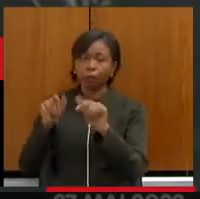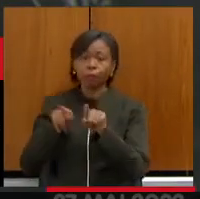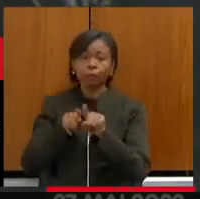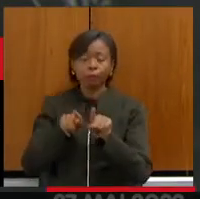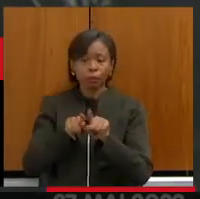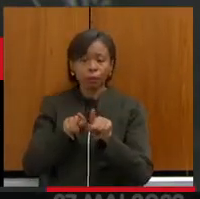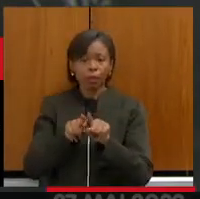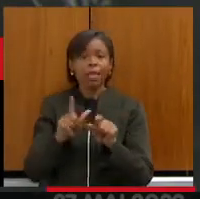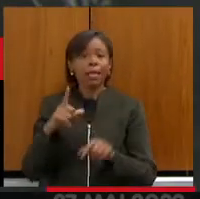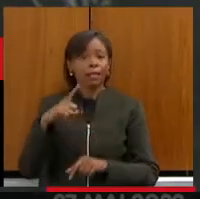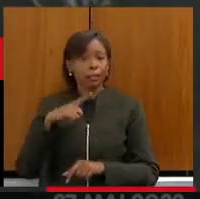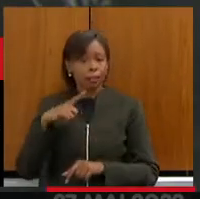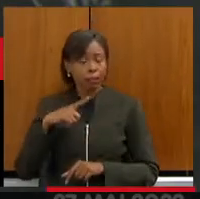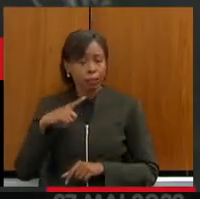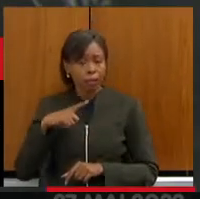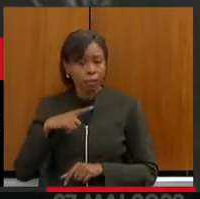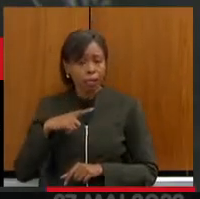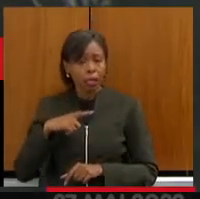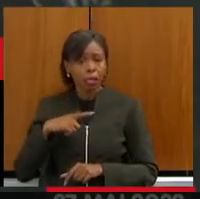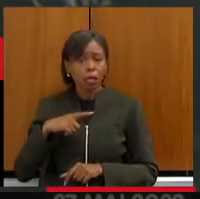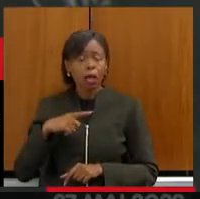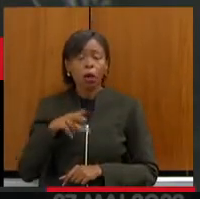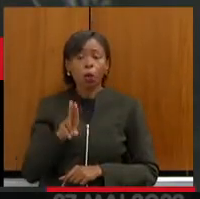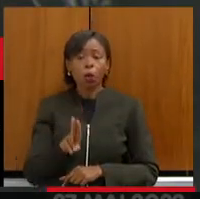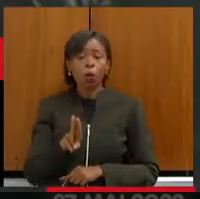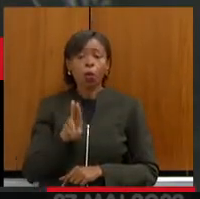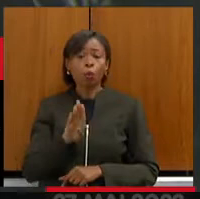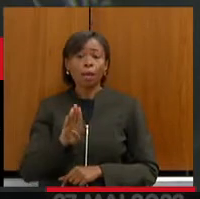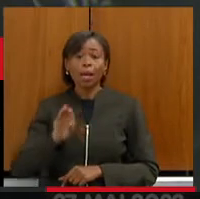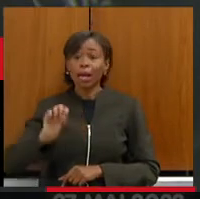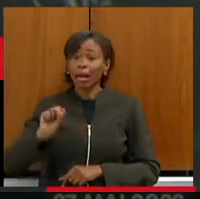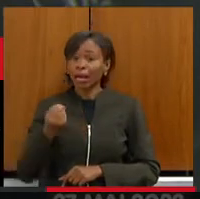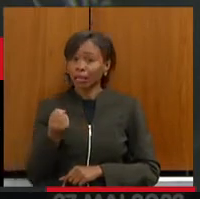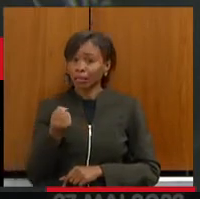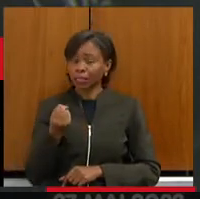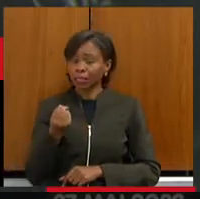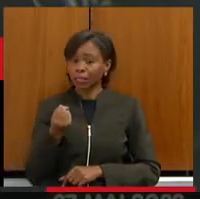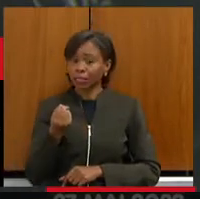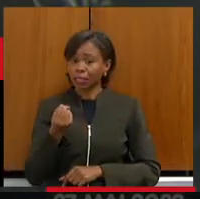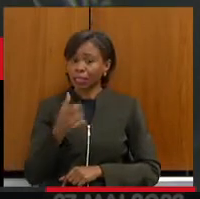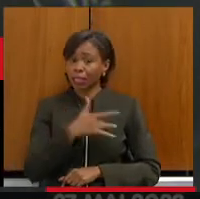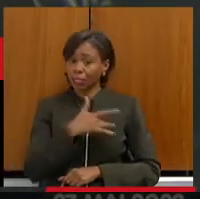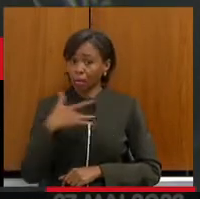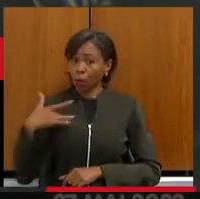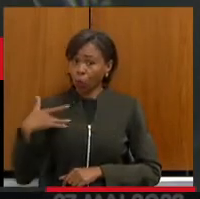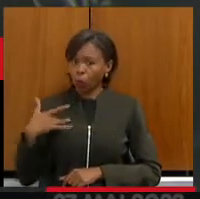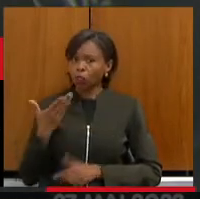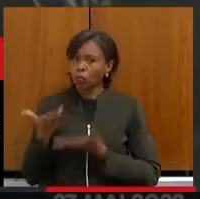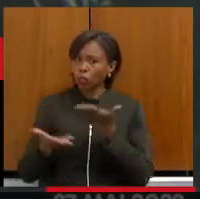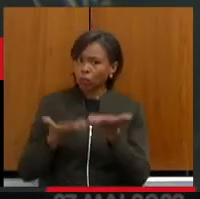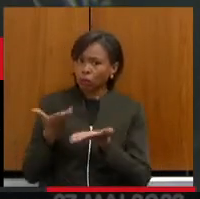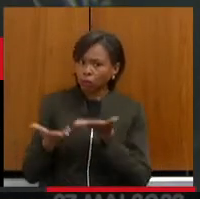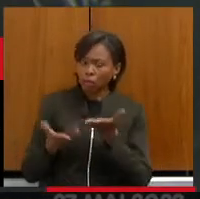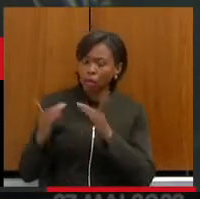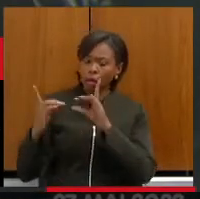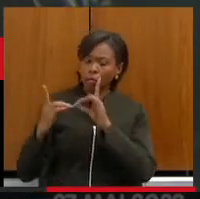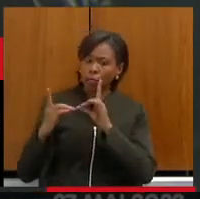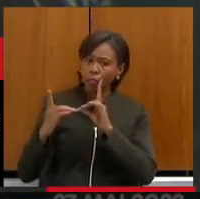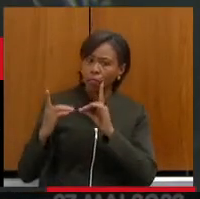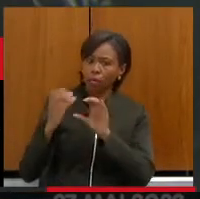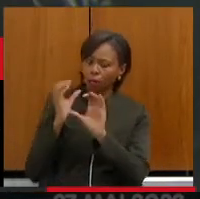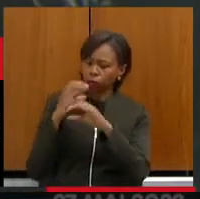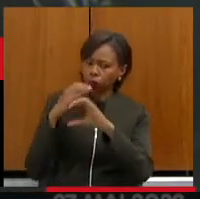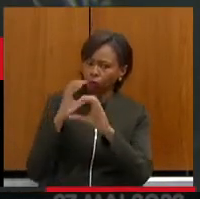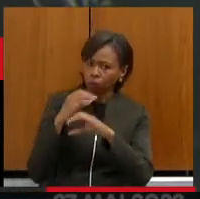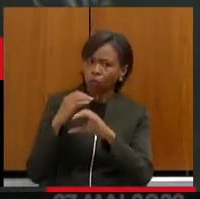das unidades básicas de saúde de todos os atendimentos e exames necessários para o polimento